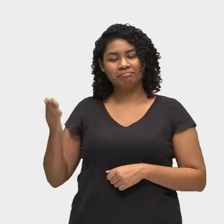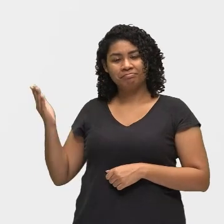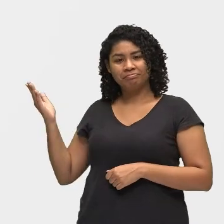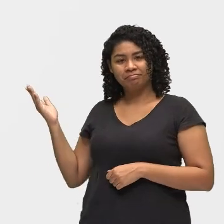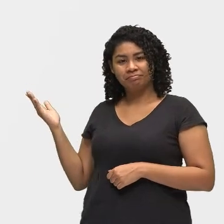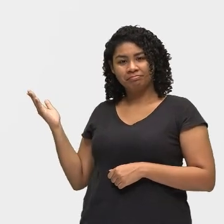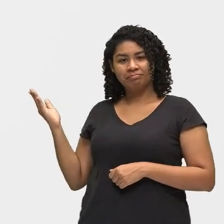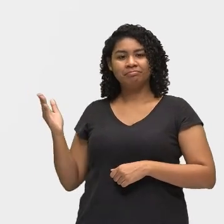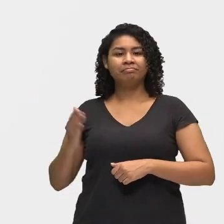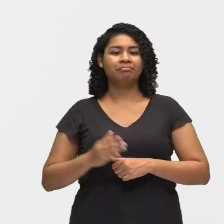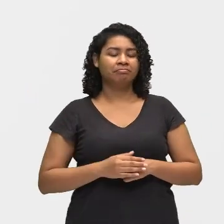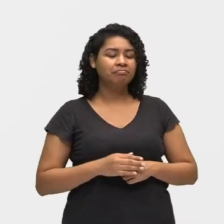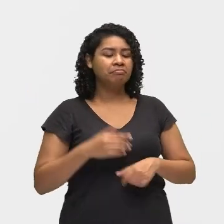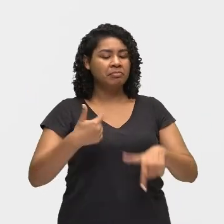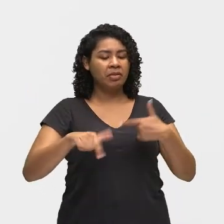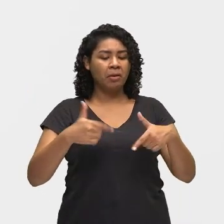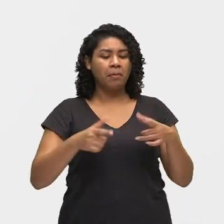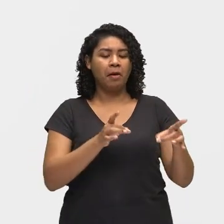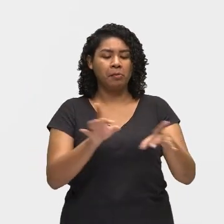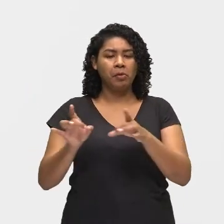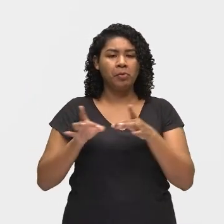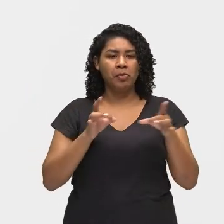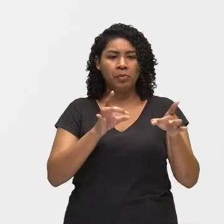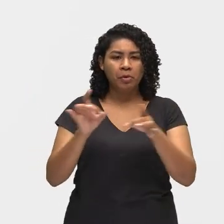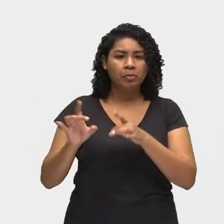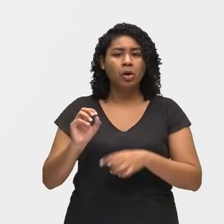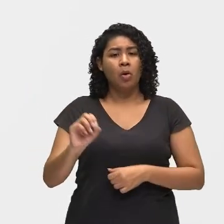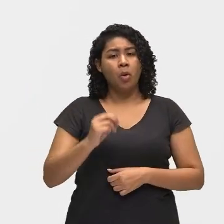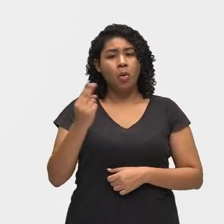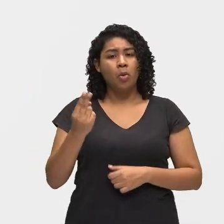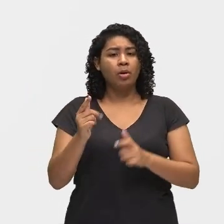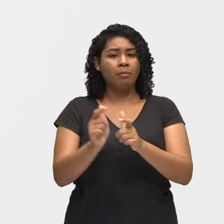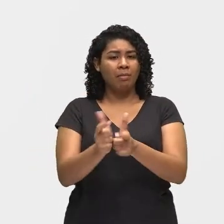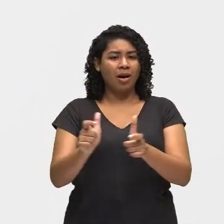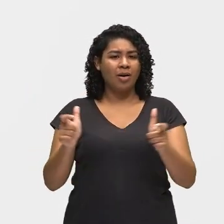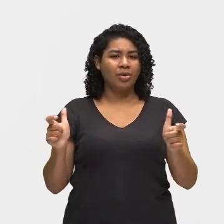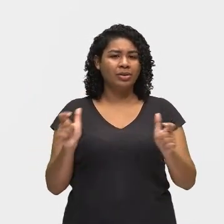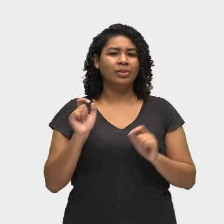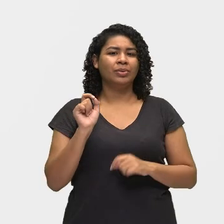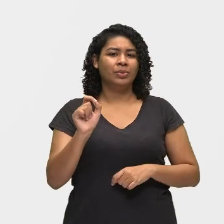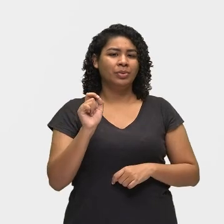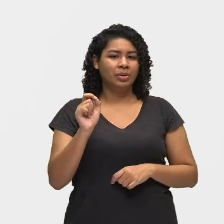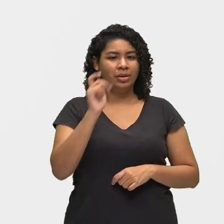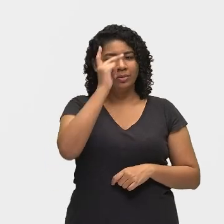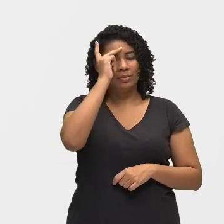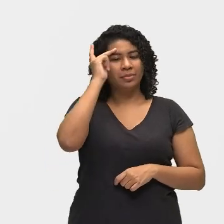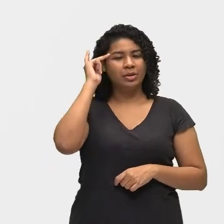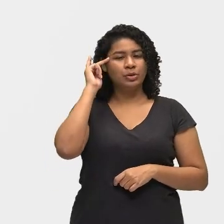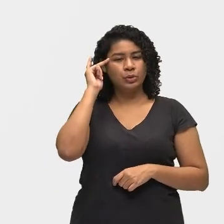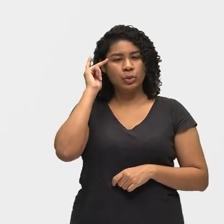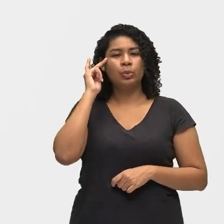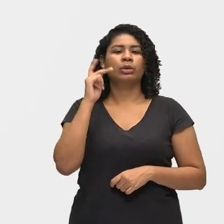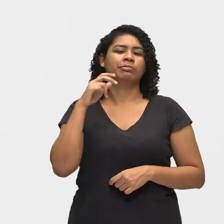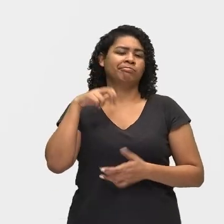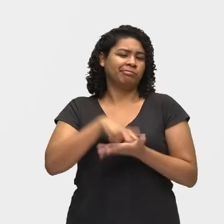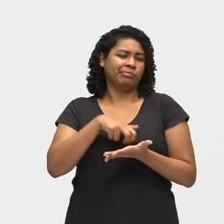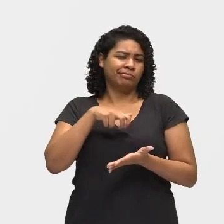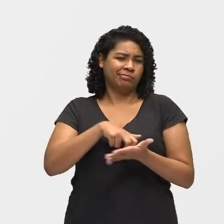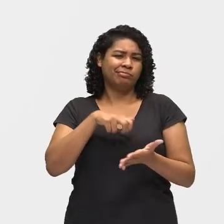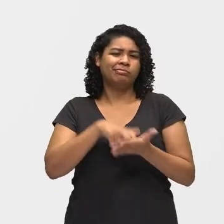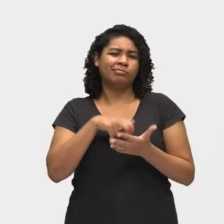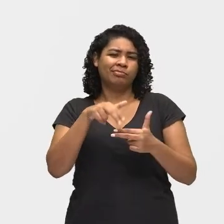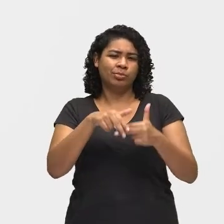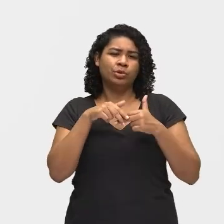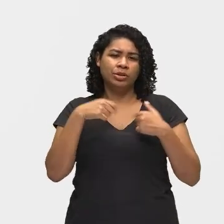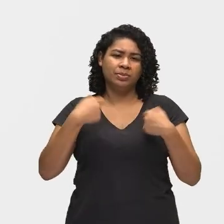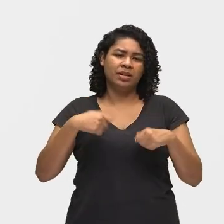corsários, mercadores e, em grande número, degradados, punidos com o exílio